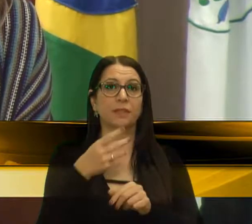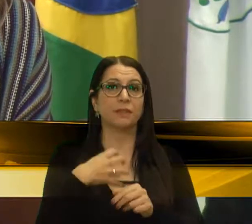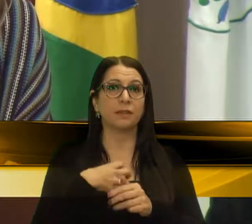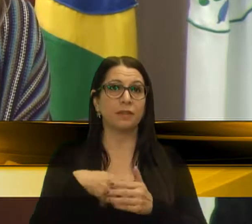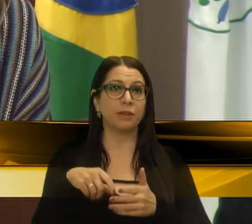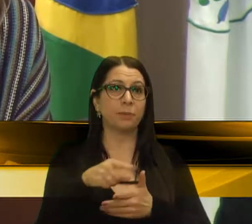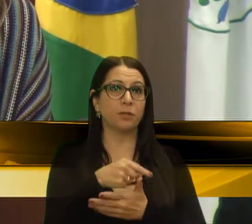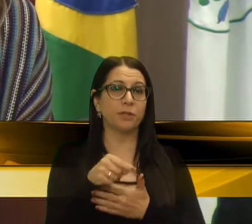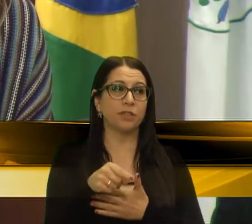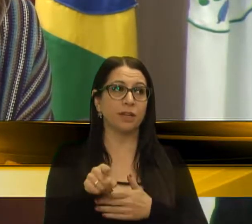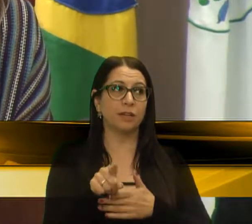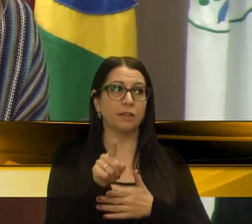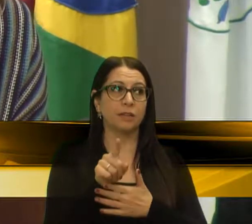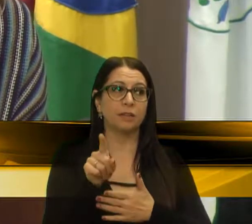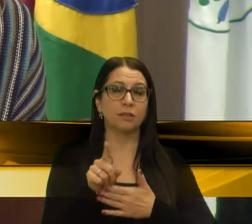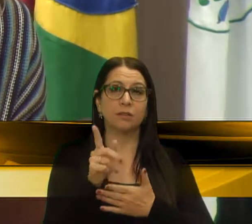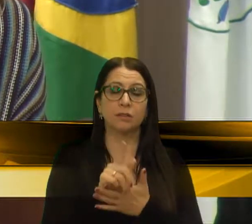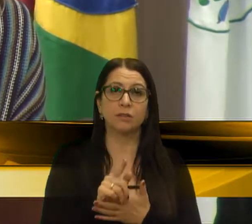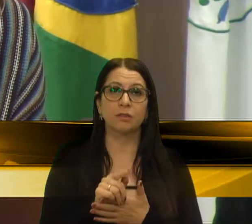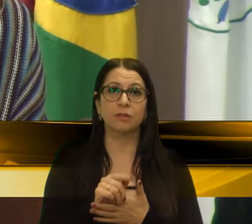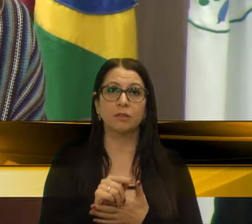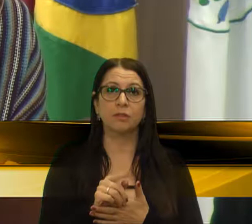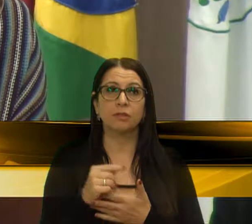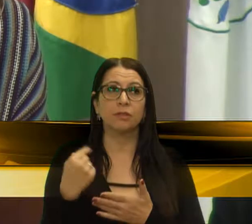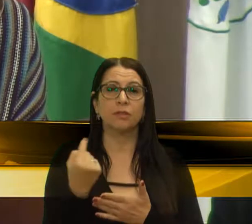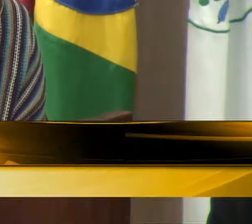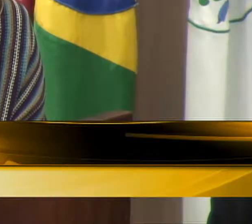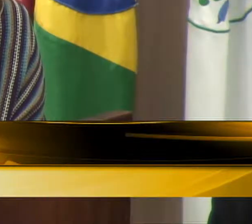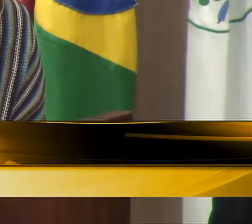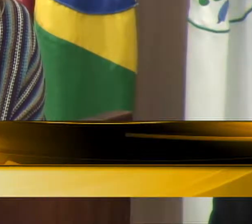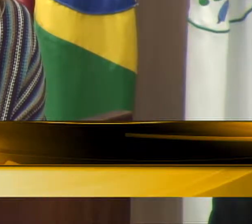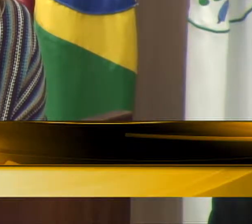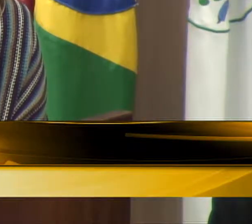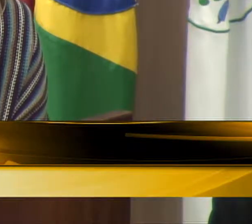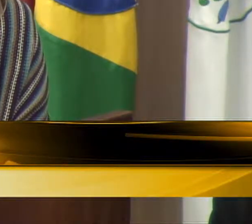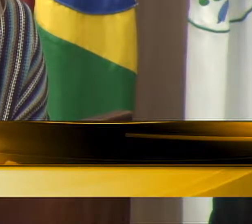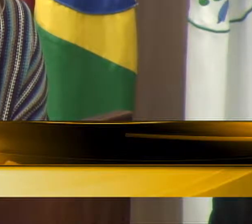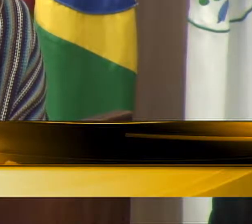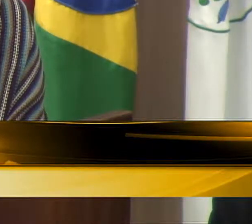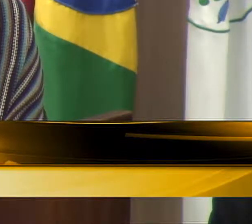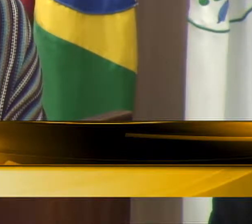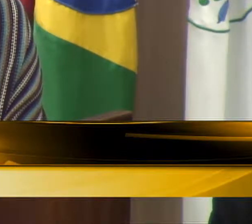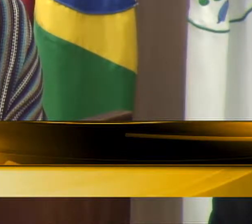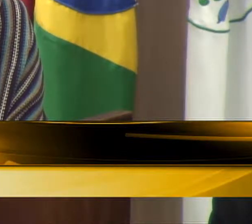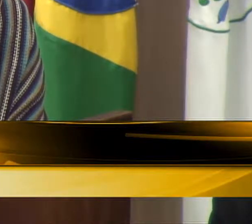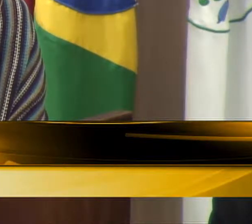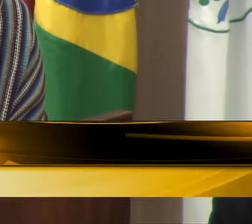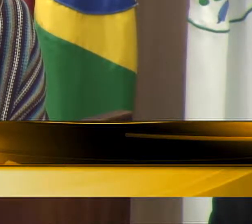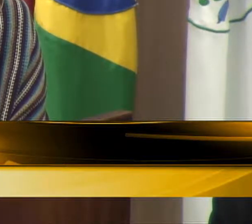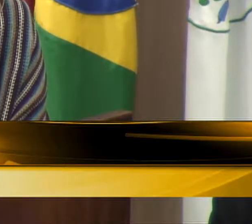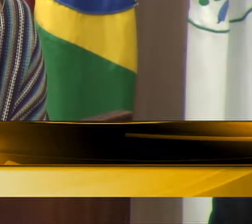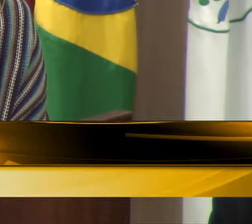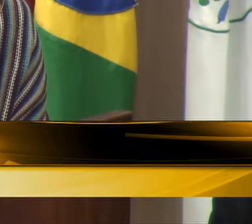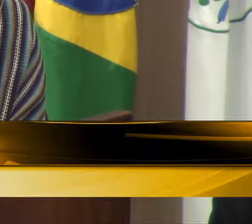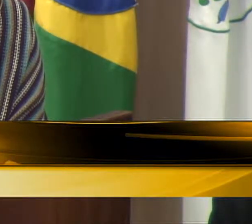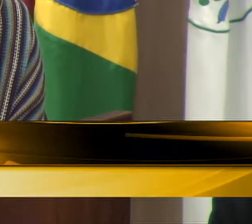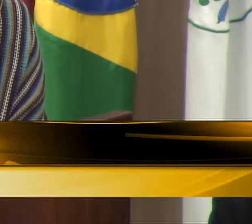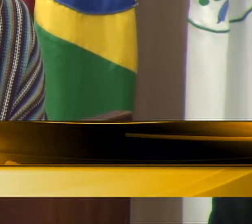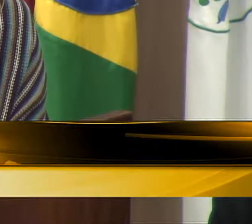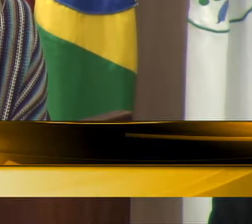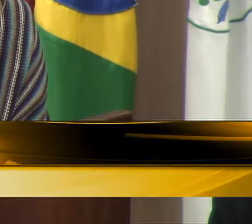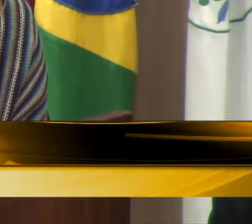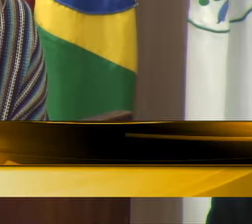de reconhecer o trabalho de cada um de vocês no exercício da medicina, com seus pacientes e colegas de